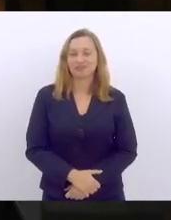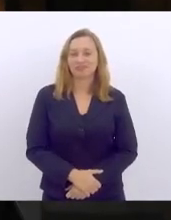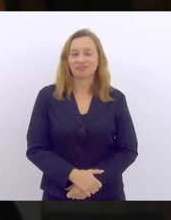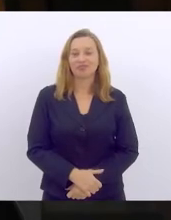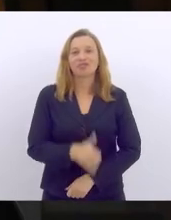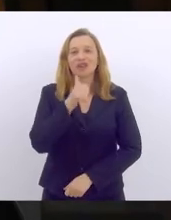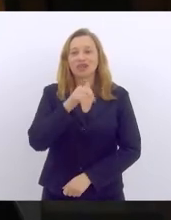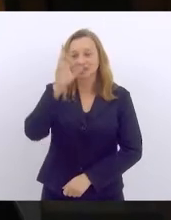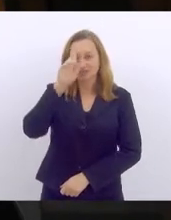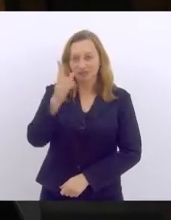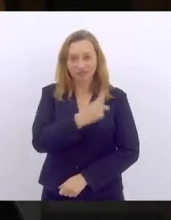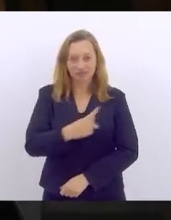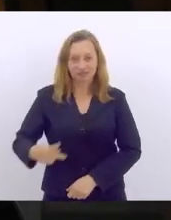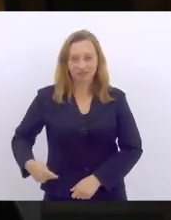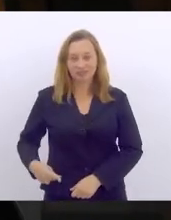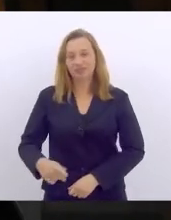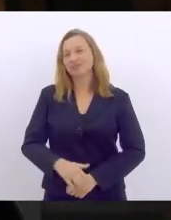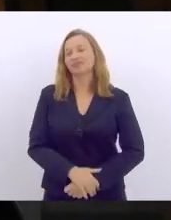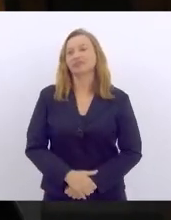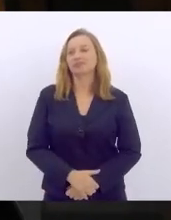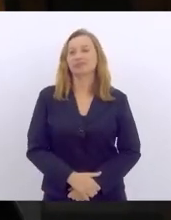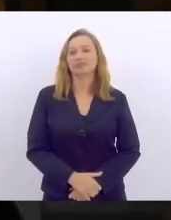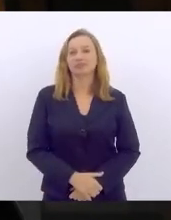Senhora Presidente,